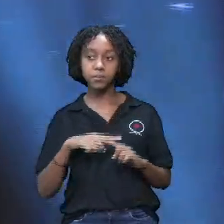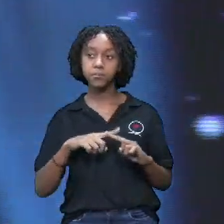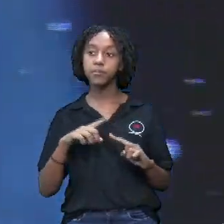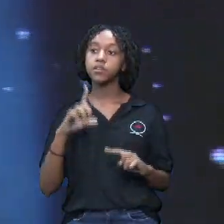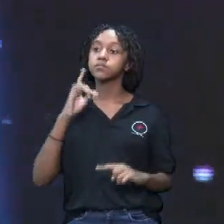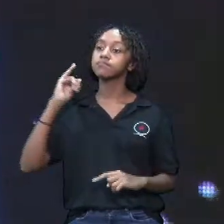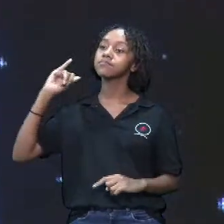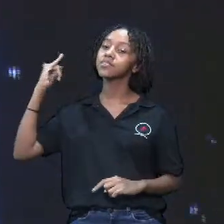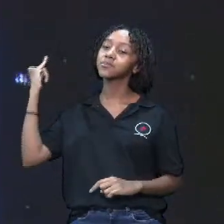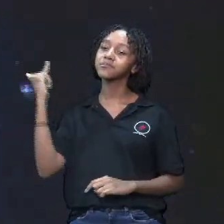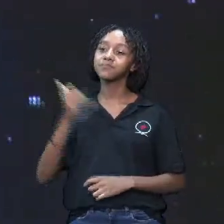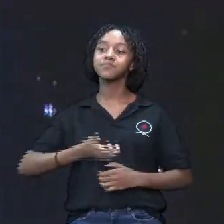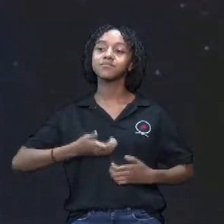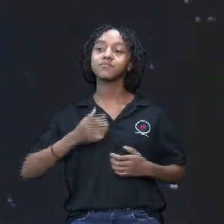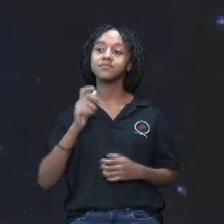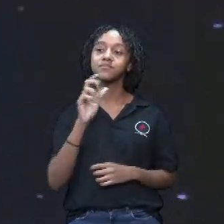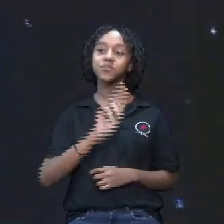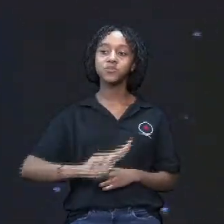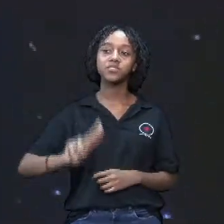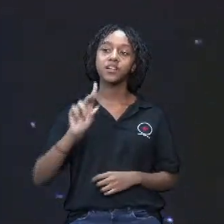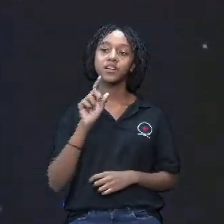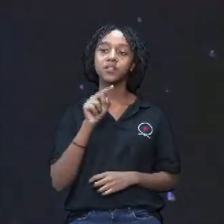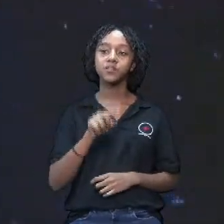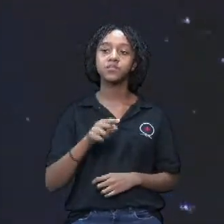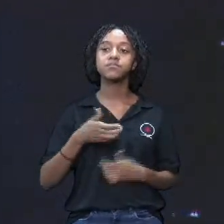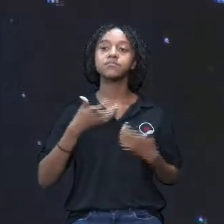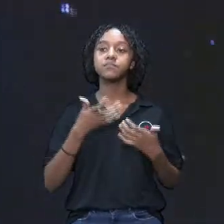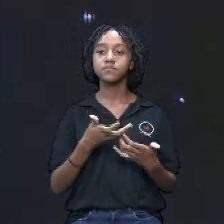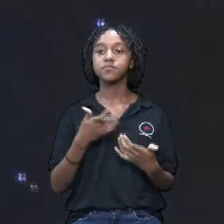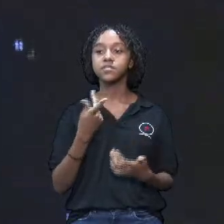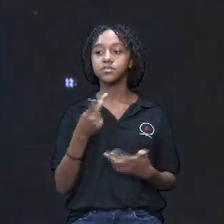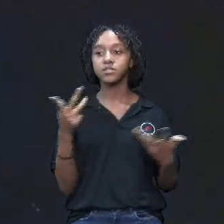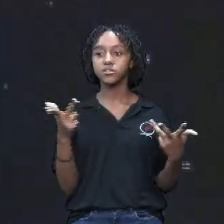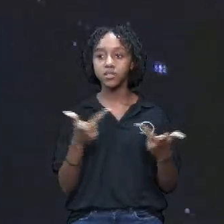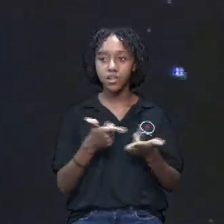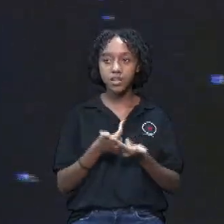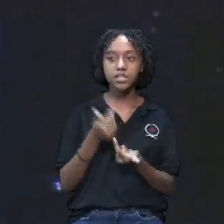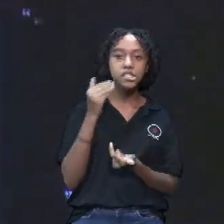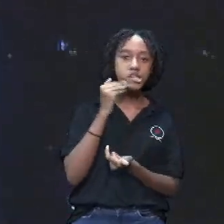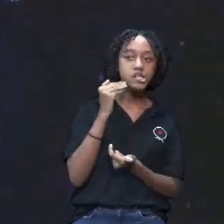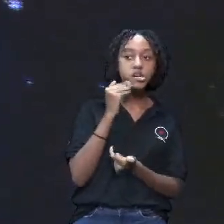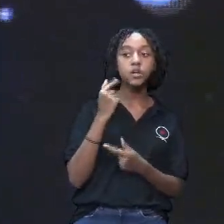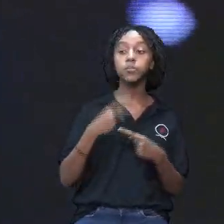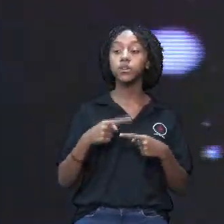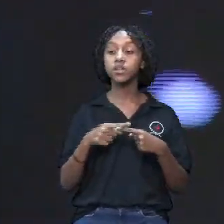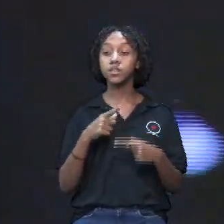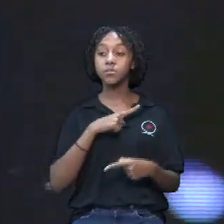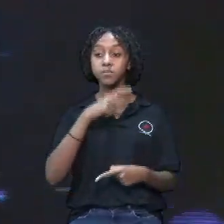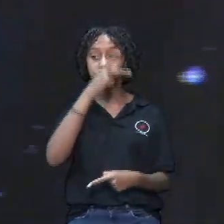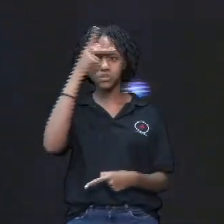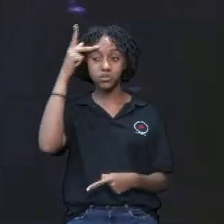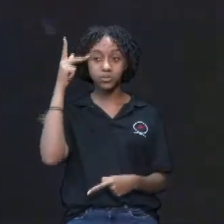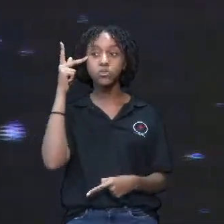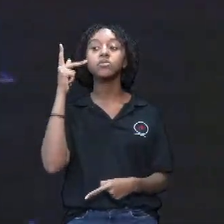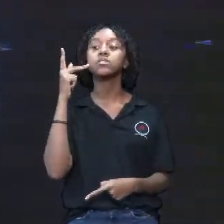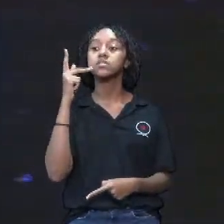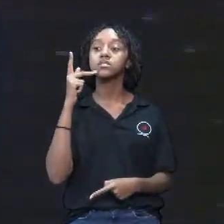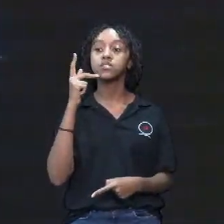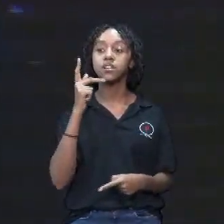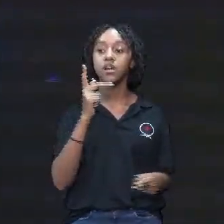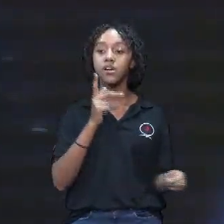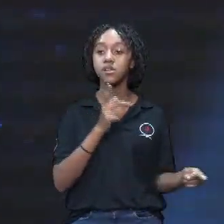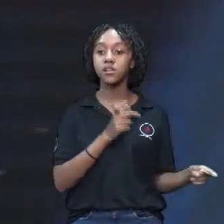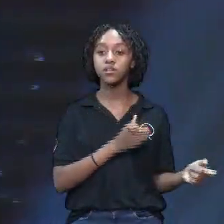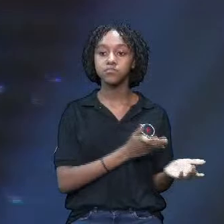usar com suas qualidades e com seus defeitos. Porque tem gente que vai mudar de rota através